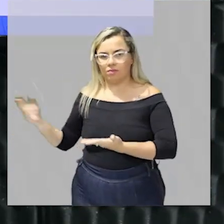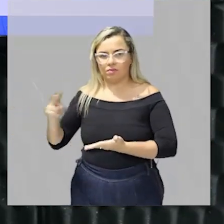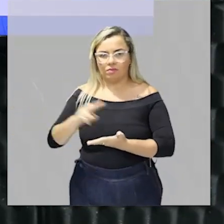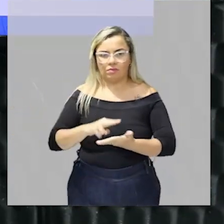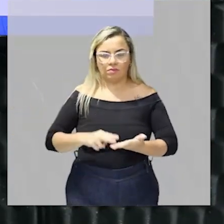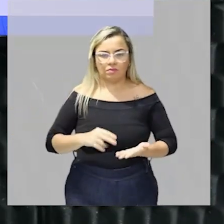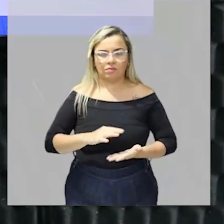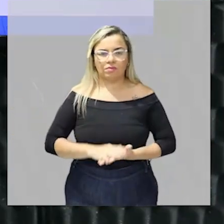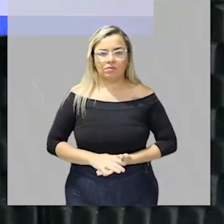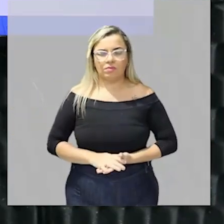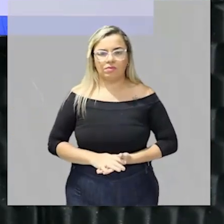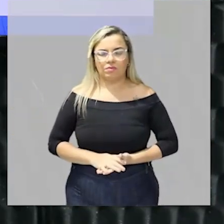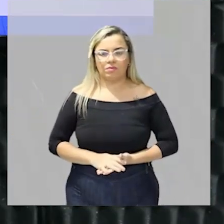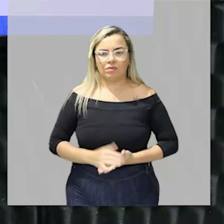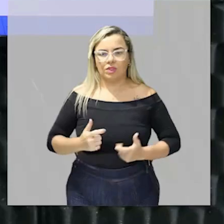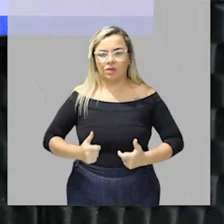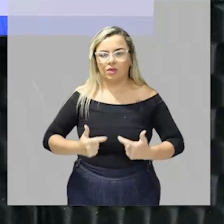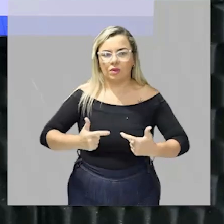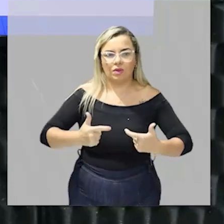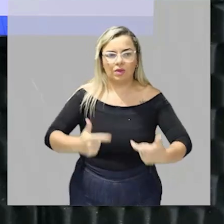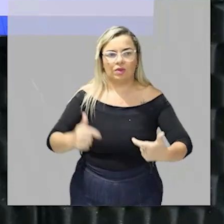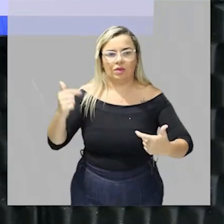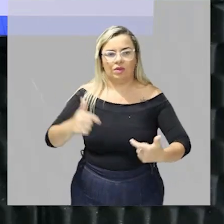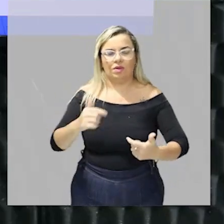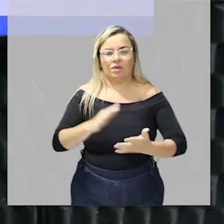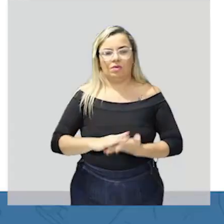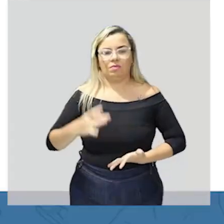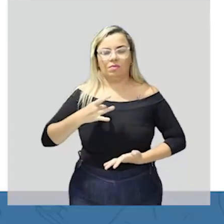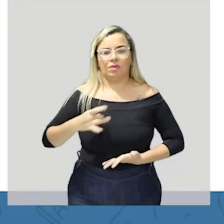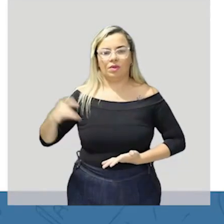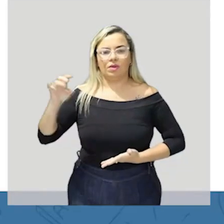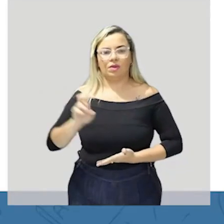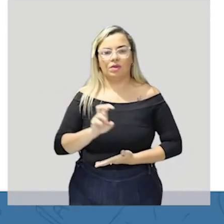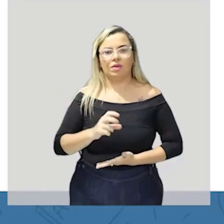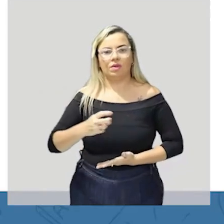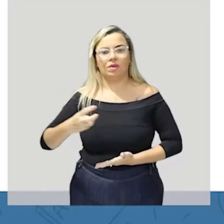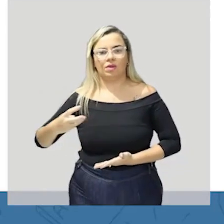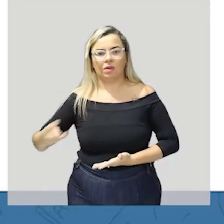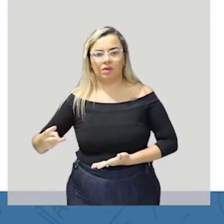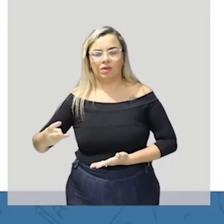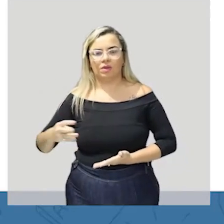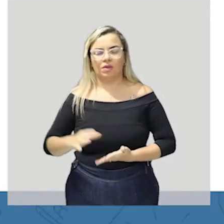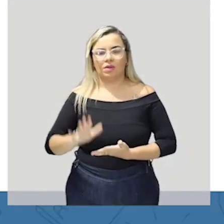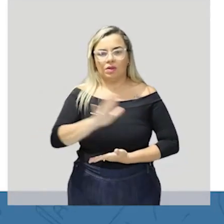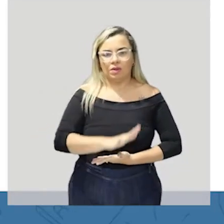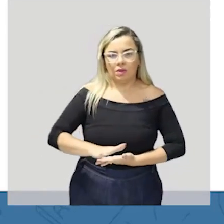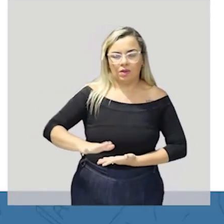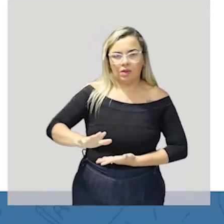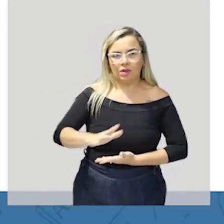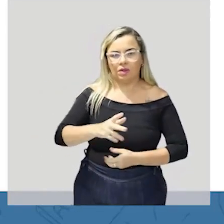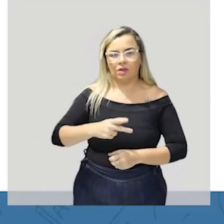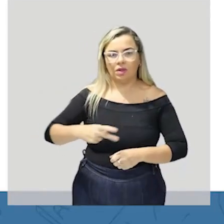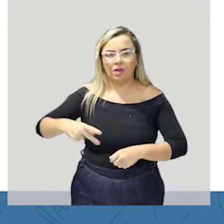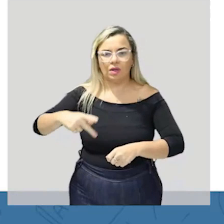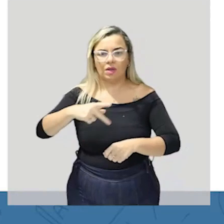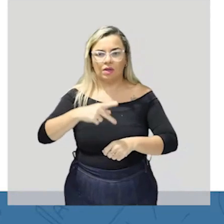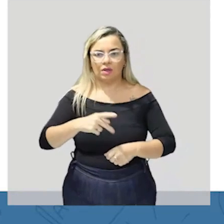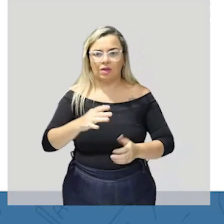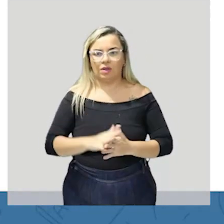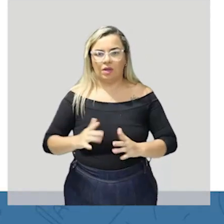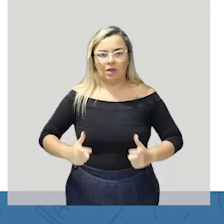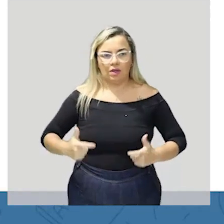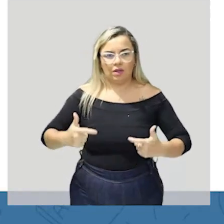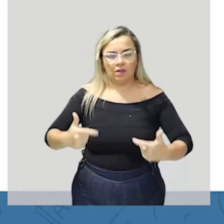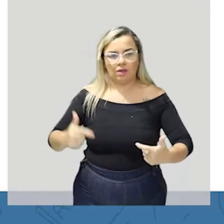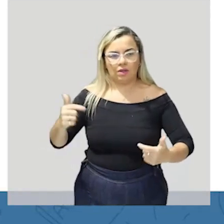unidades de combates, formadas por voluntários de 53 nacionalidades, dispostas a lutar em defesa da República